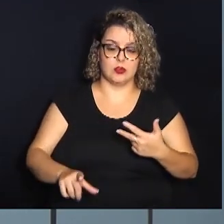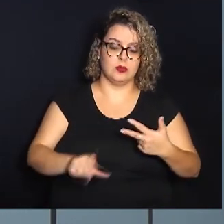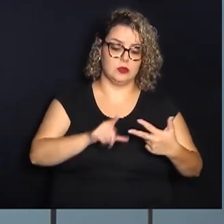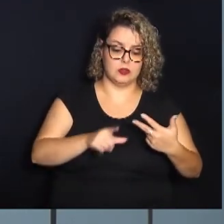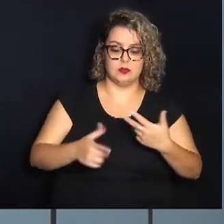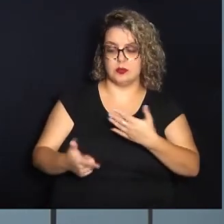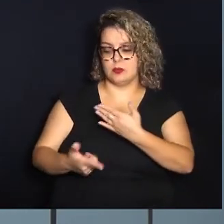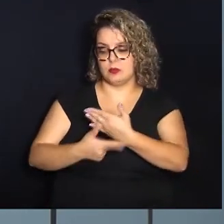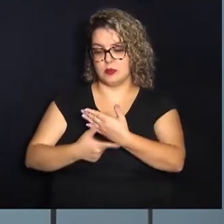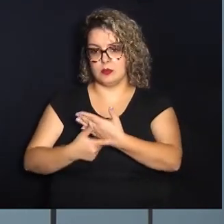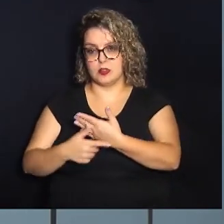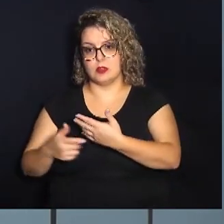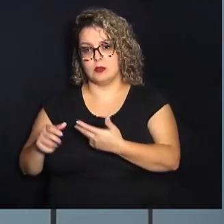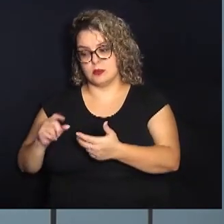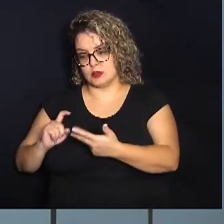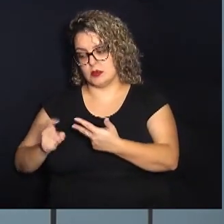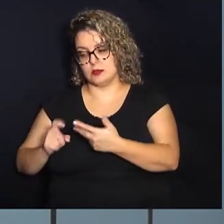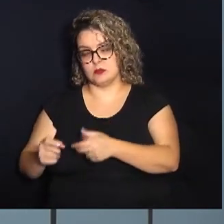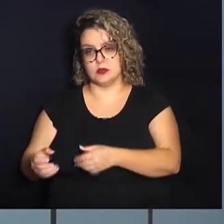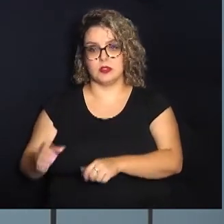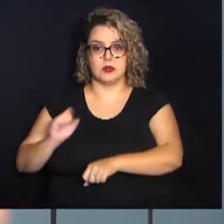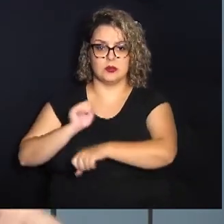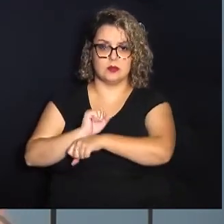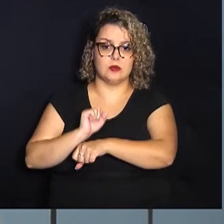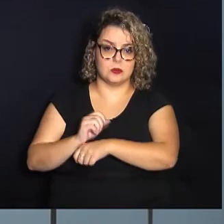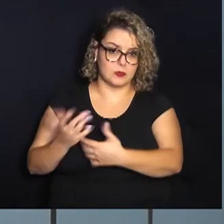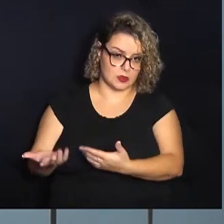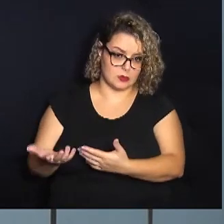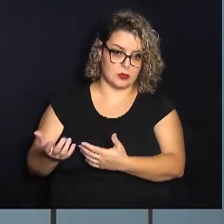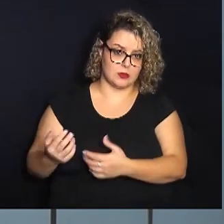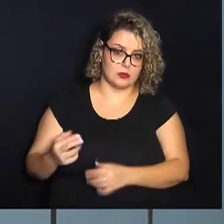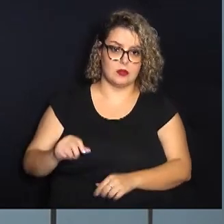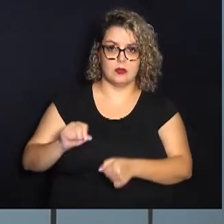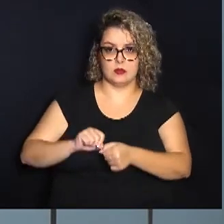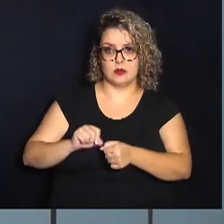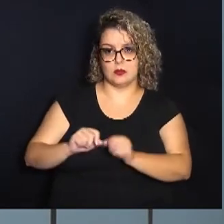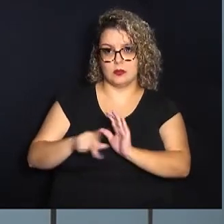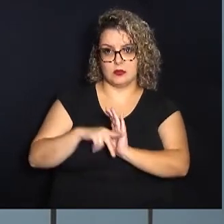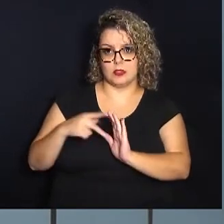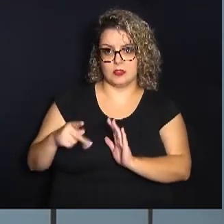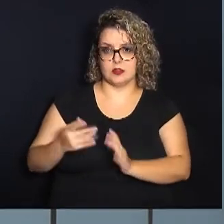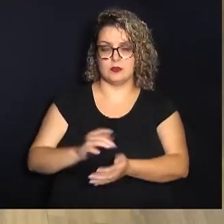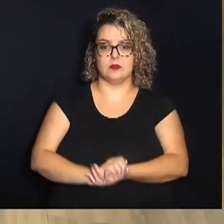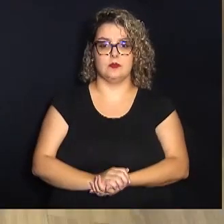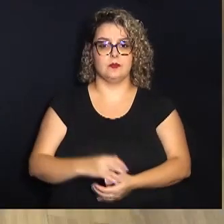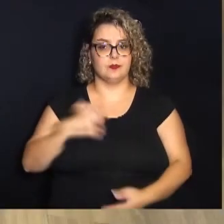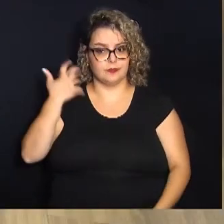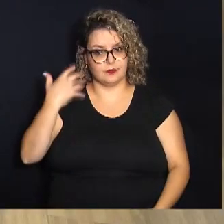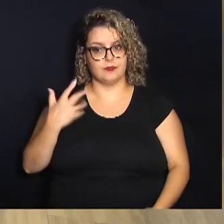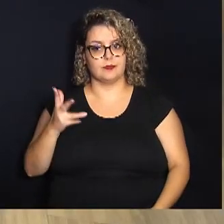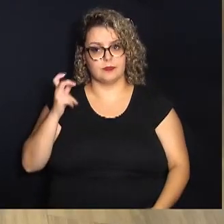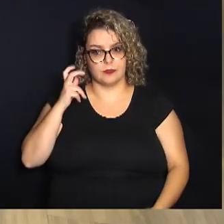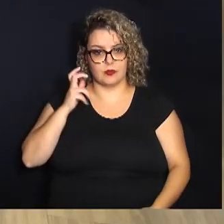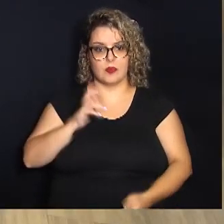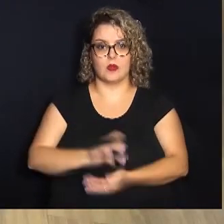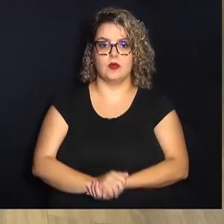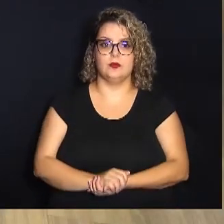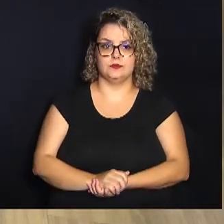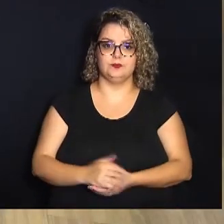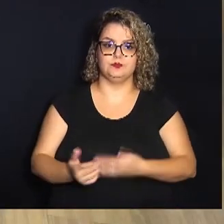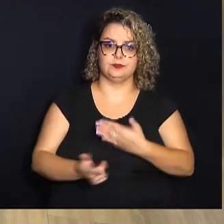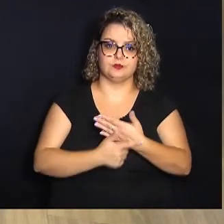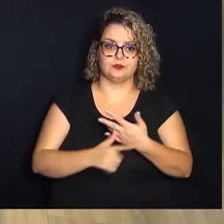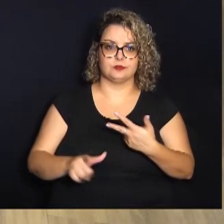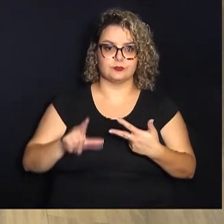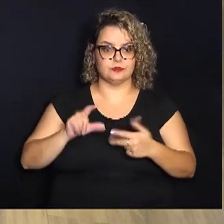a sua parte, esperando que o executivo faça a parte dele. Guida, quero ouvi-la também sobre o papel do legislativo, o que